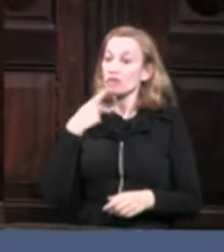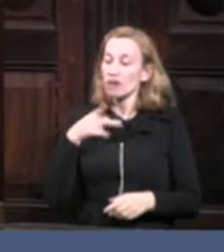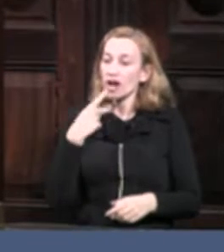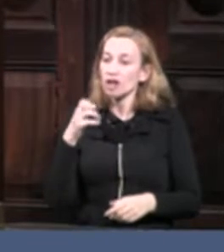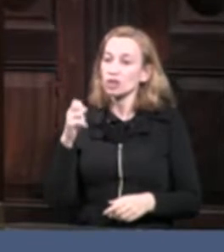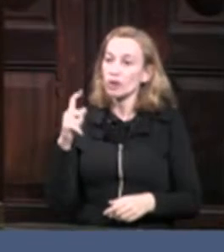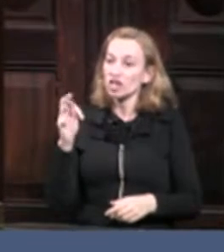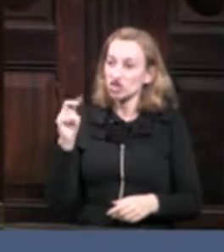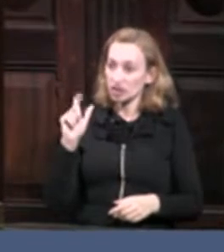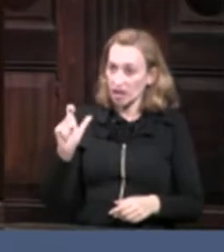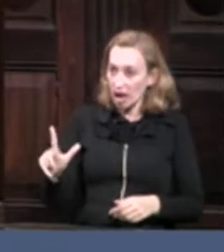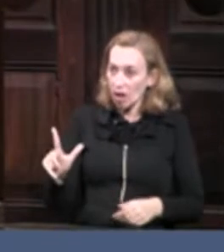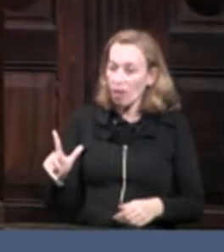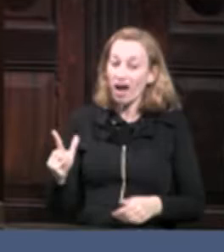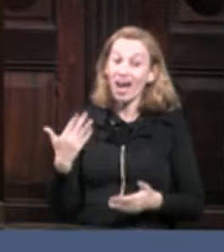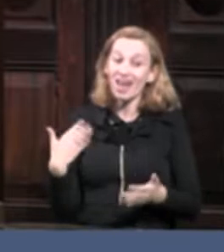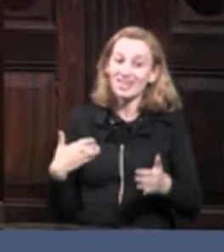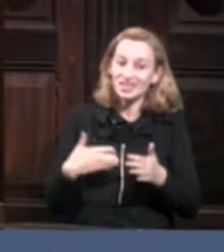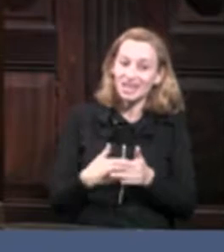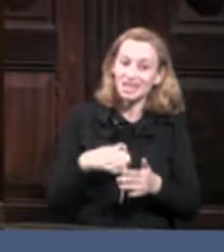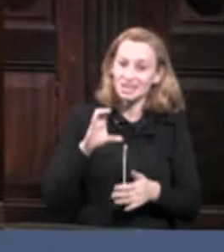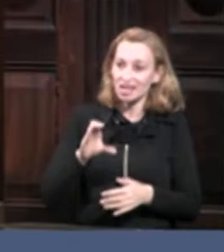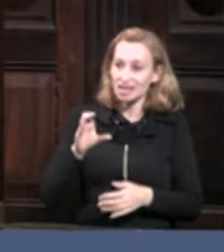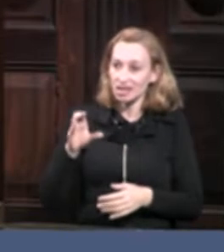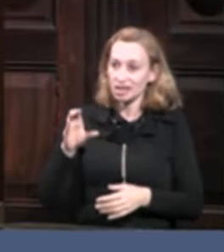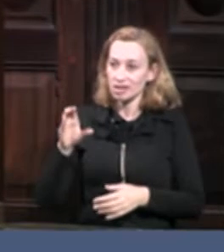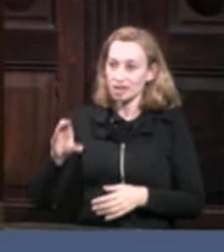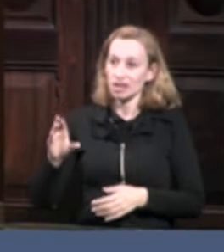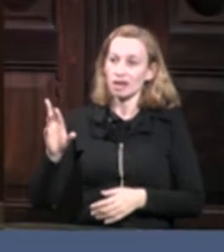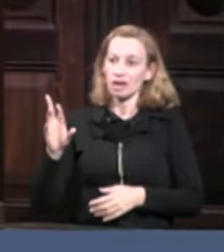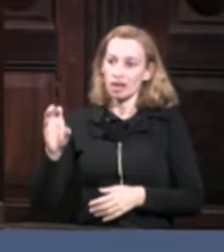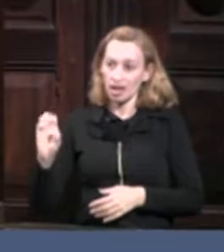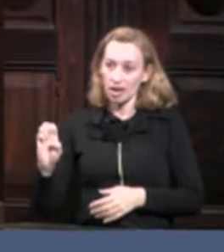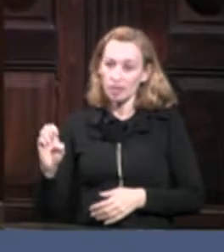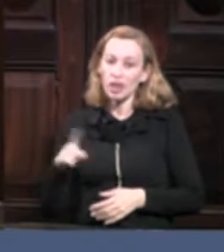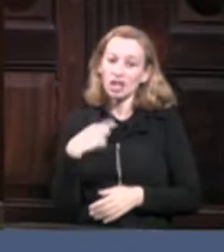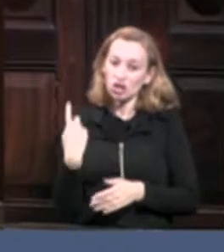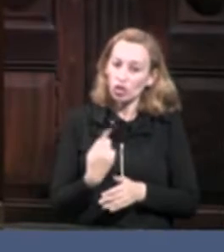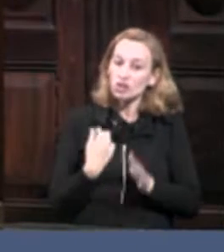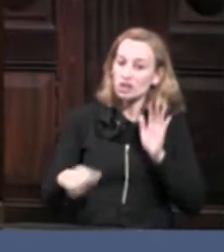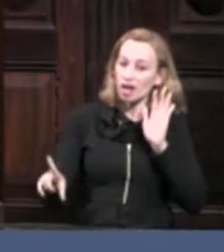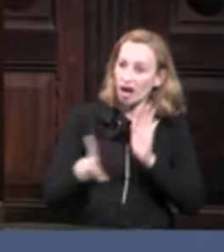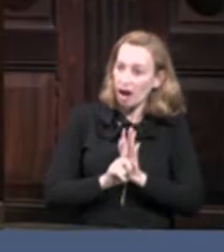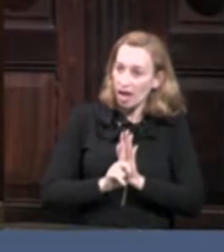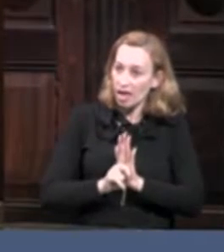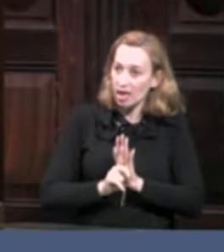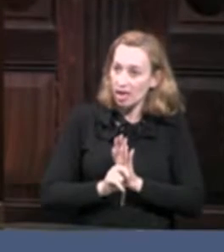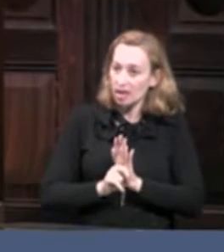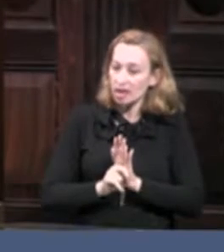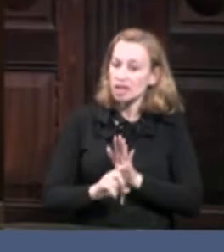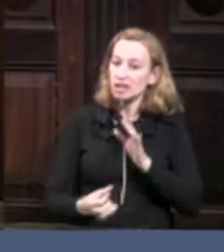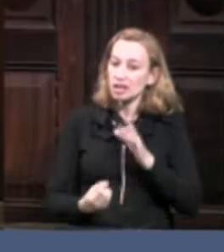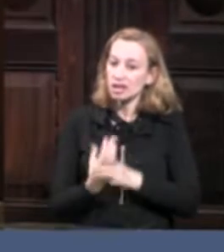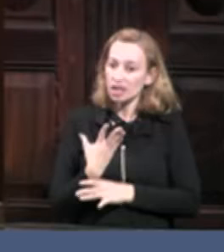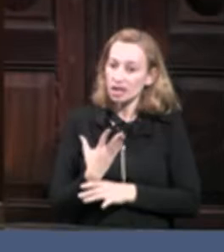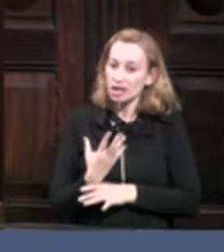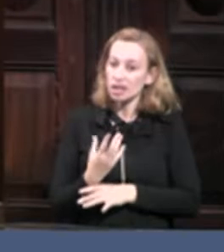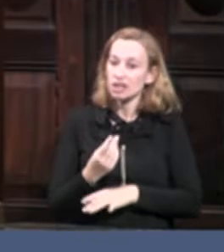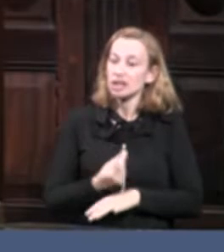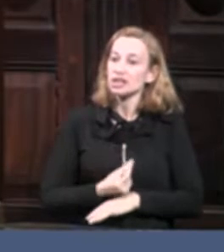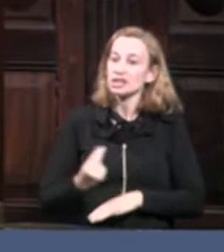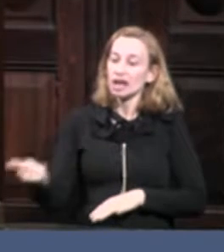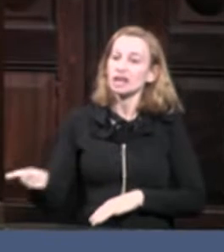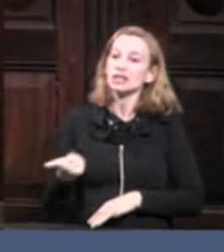suspensão pelo TCE, a nossa lei, que cria a obrigatoriedade da linha Charitas-Praça 15,